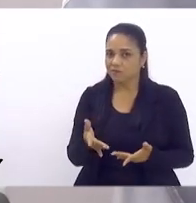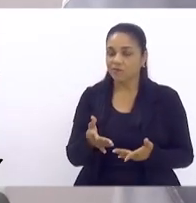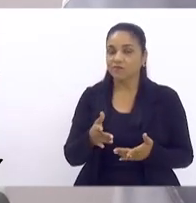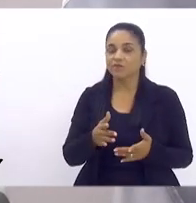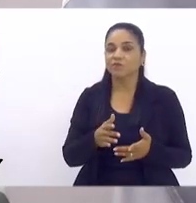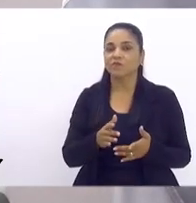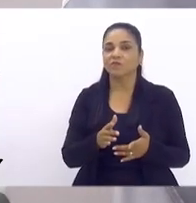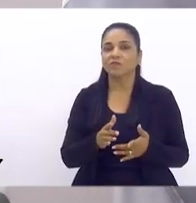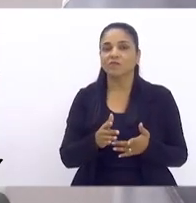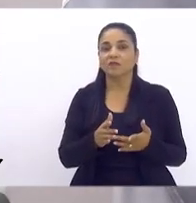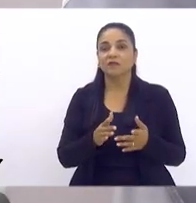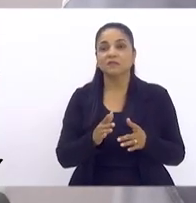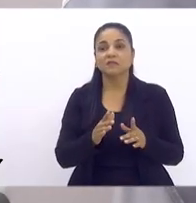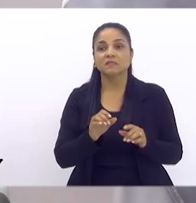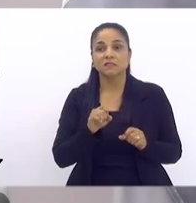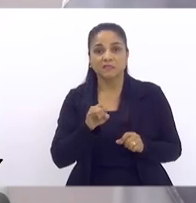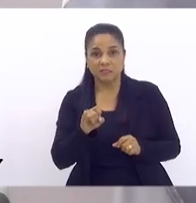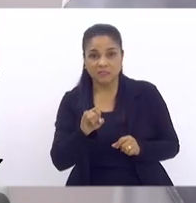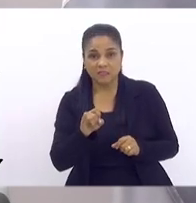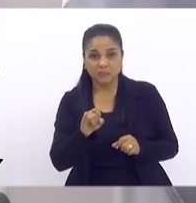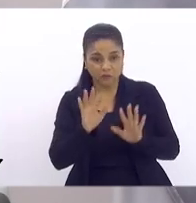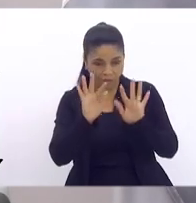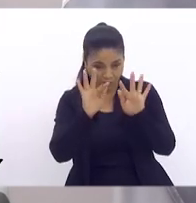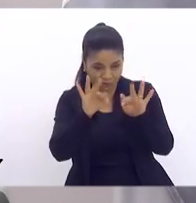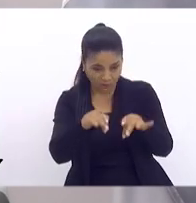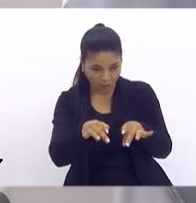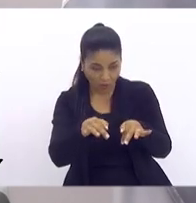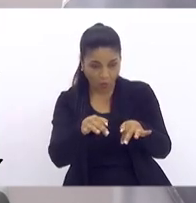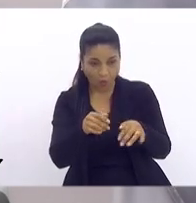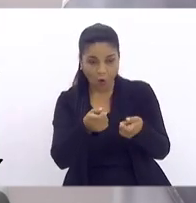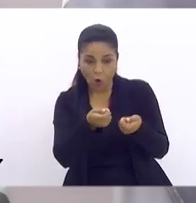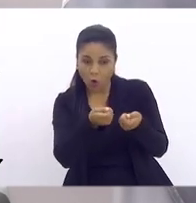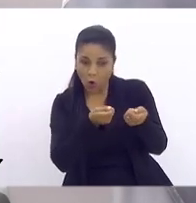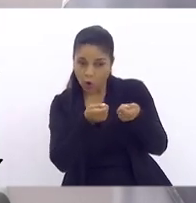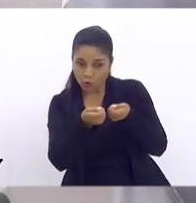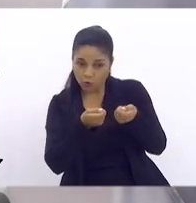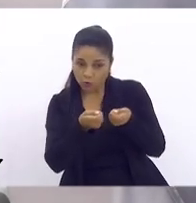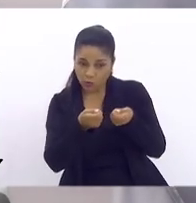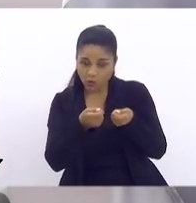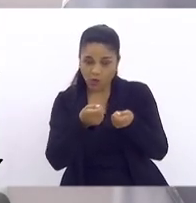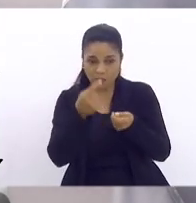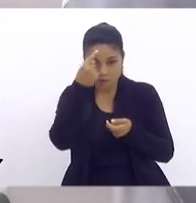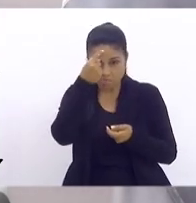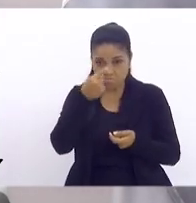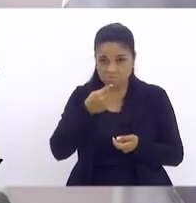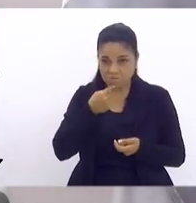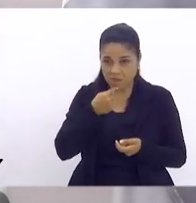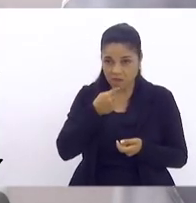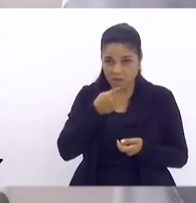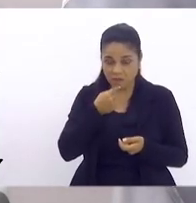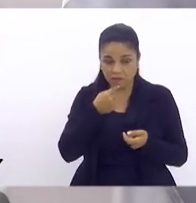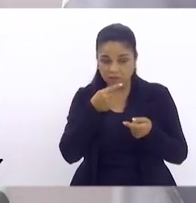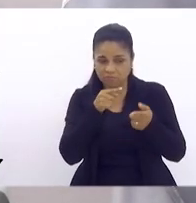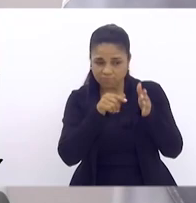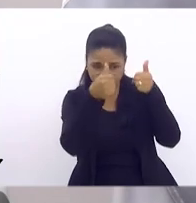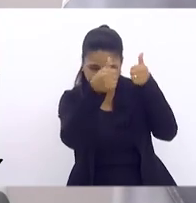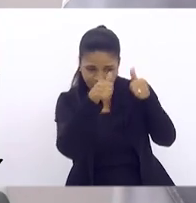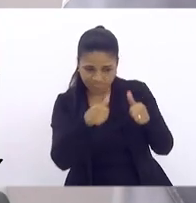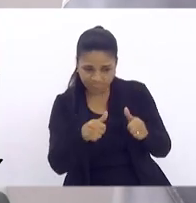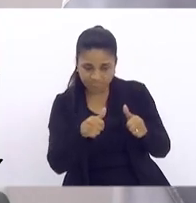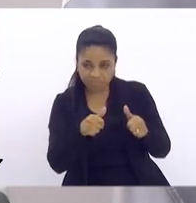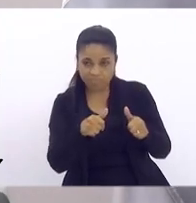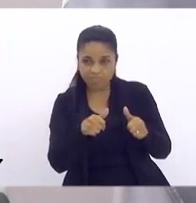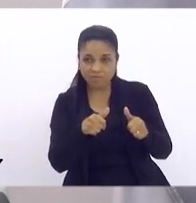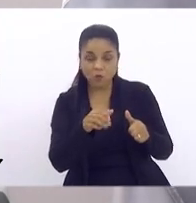ao final se ele se o controle daquelas imagens verificar que propositadamente